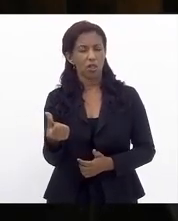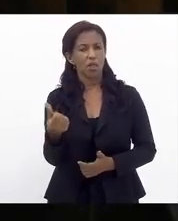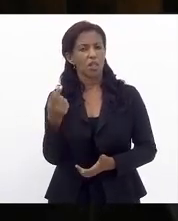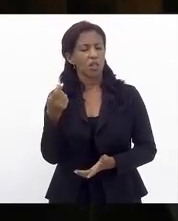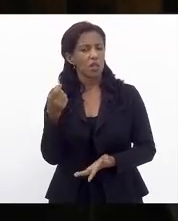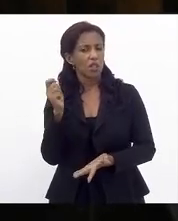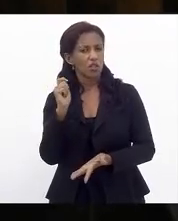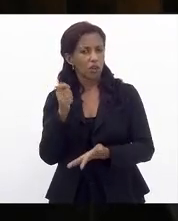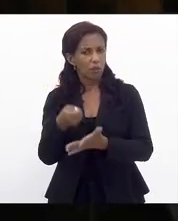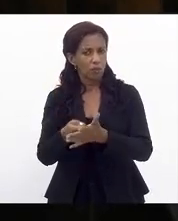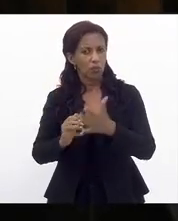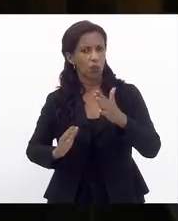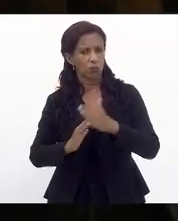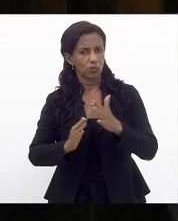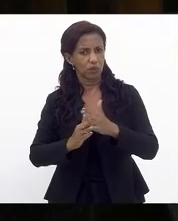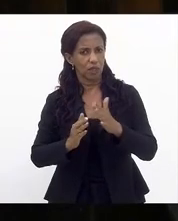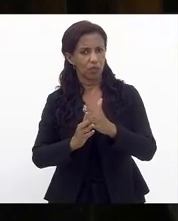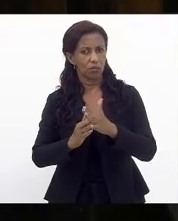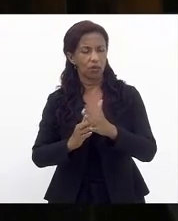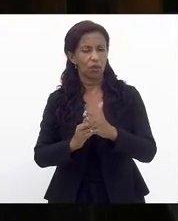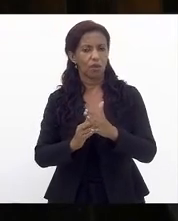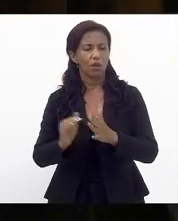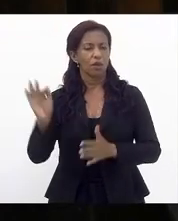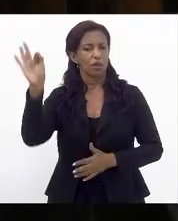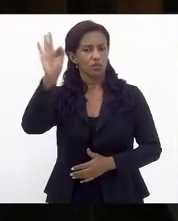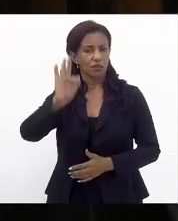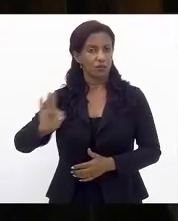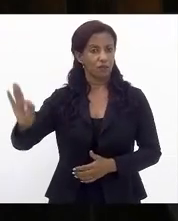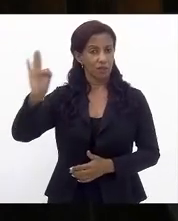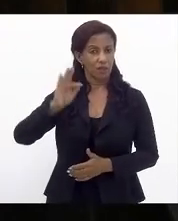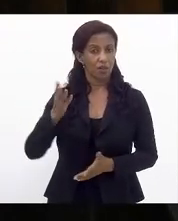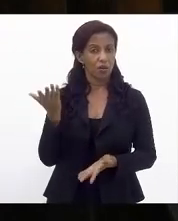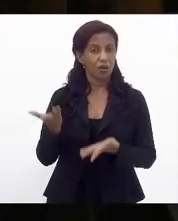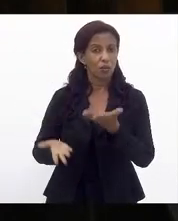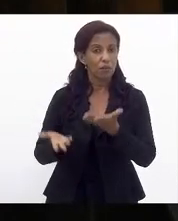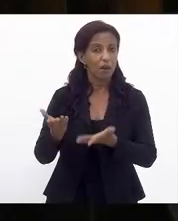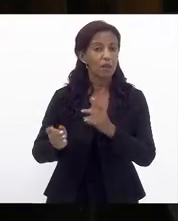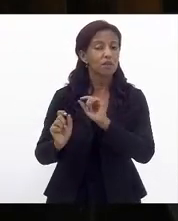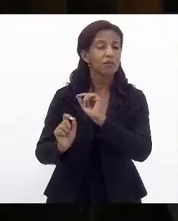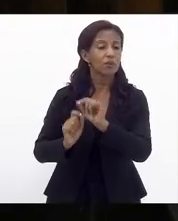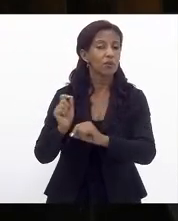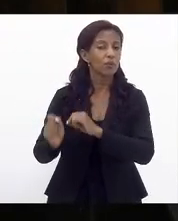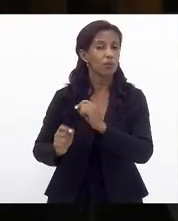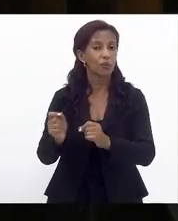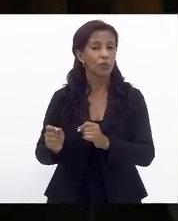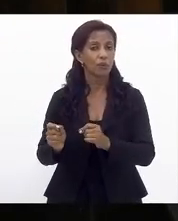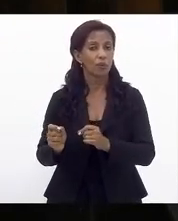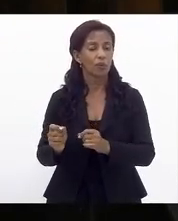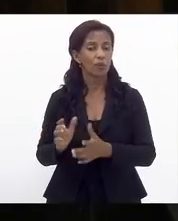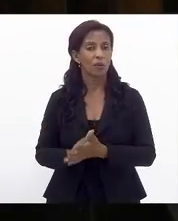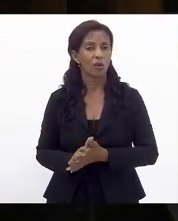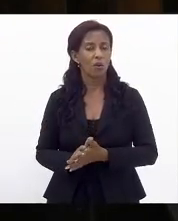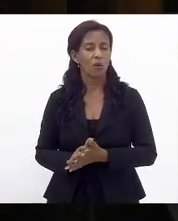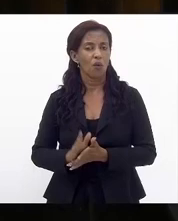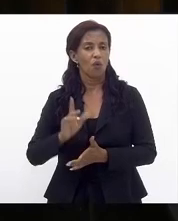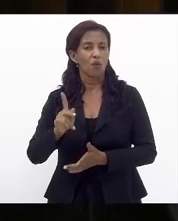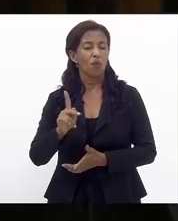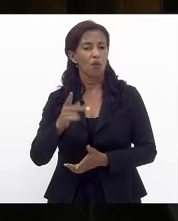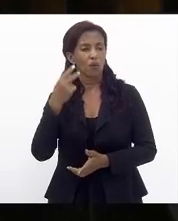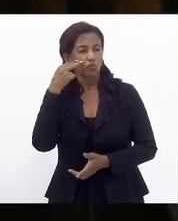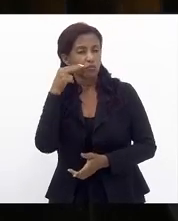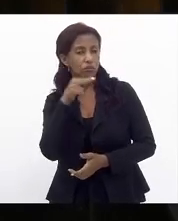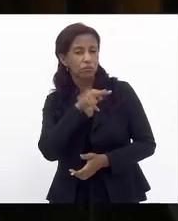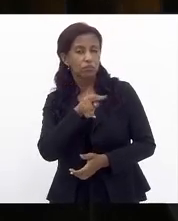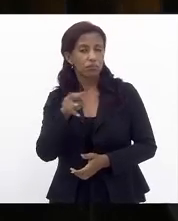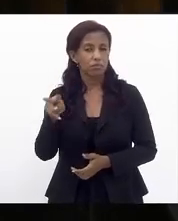teto de gastos na Esfera Federal e o balanço o dia separou de mim é o balanço pueril difícil do ponto